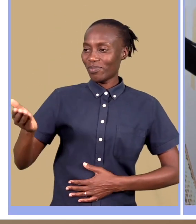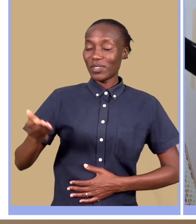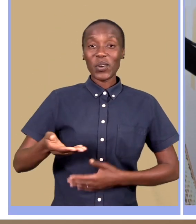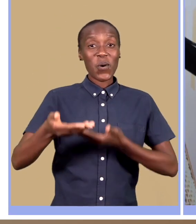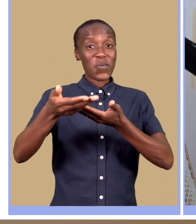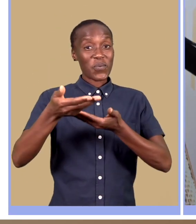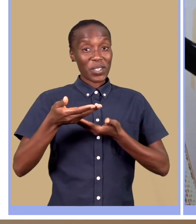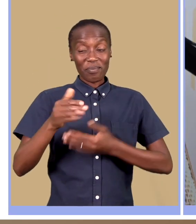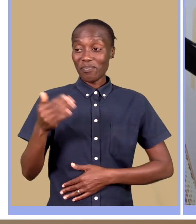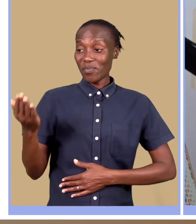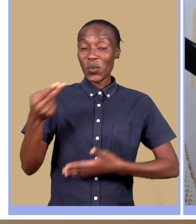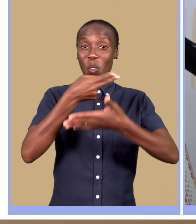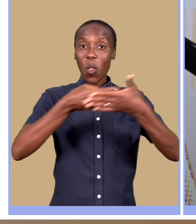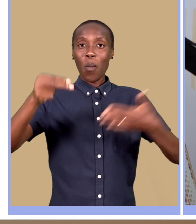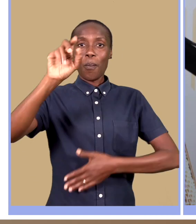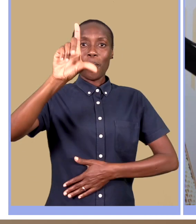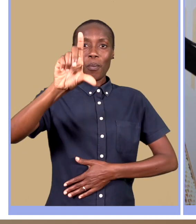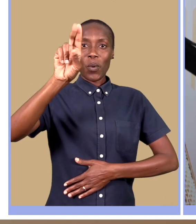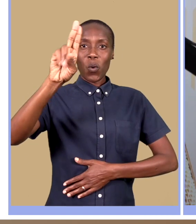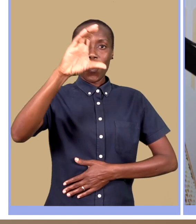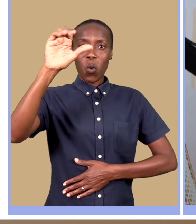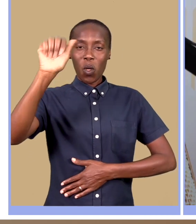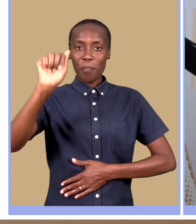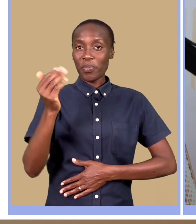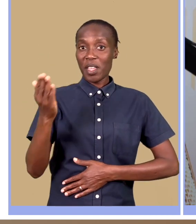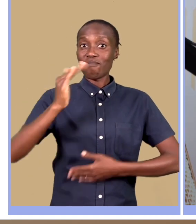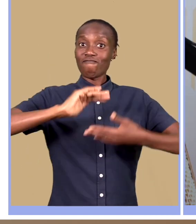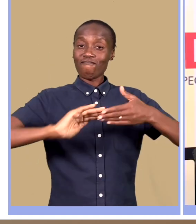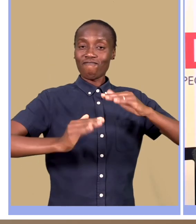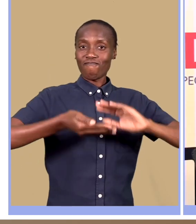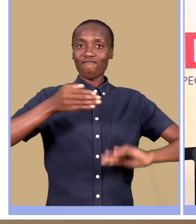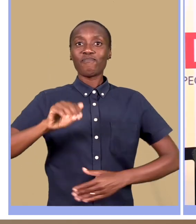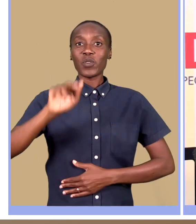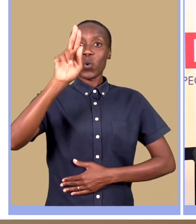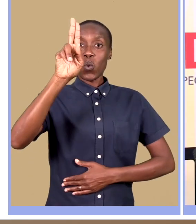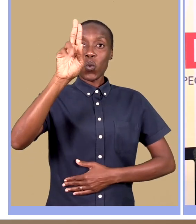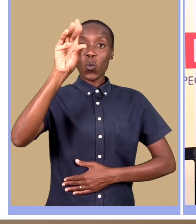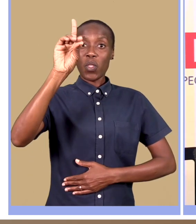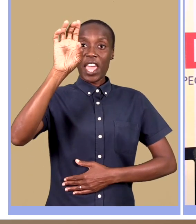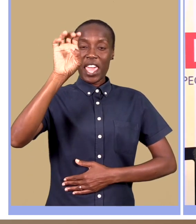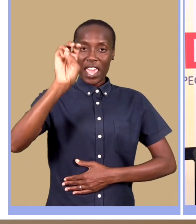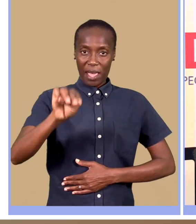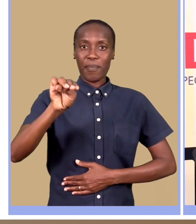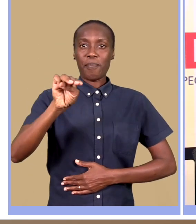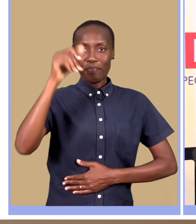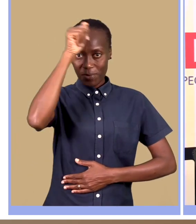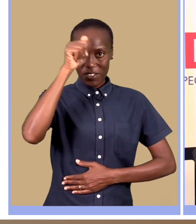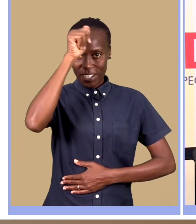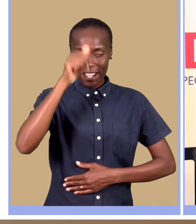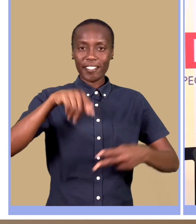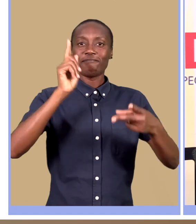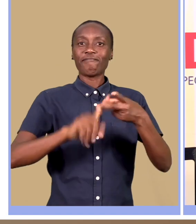Dr. Luca Bussotti, que é docente da UDM aqui e também é docente